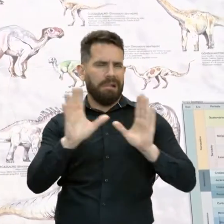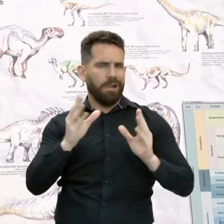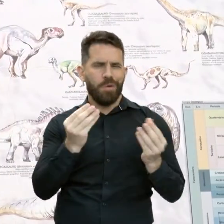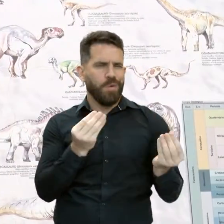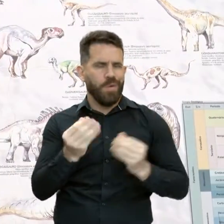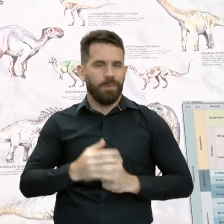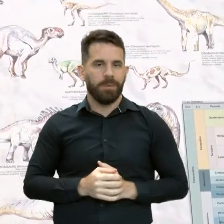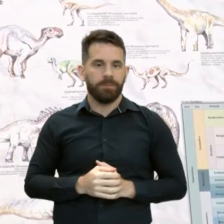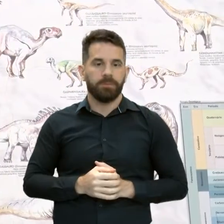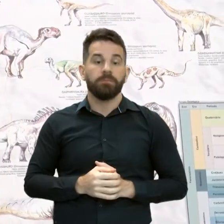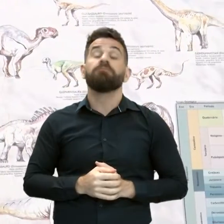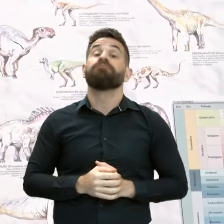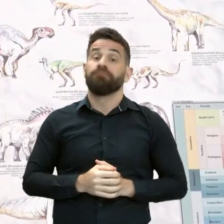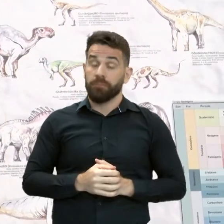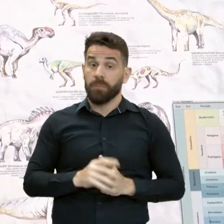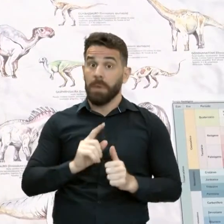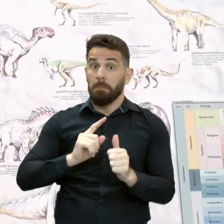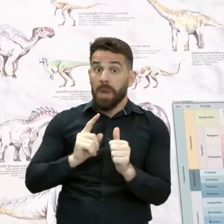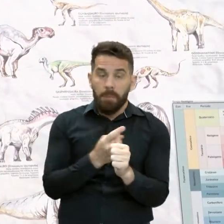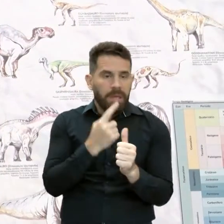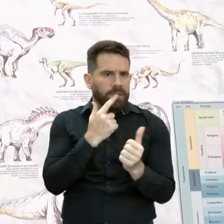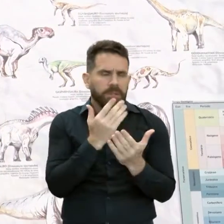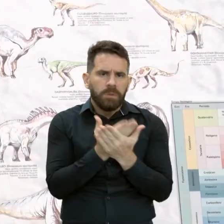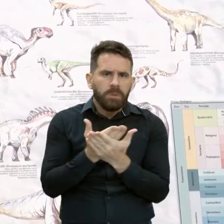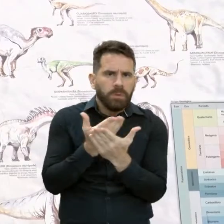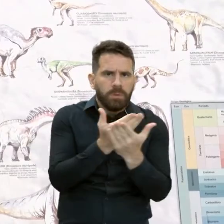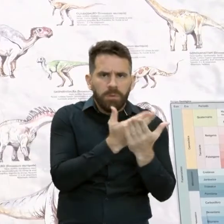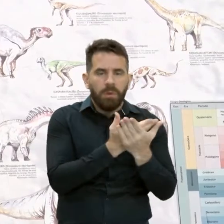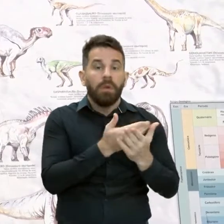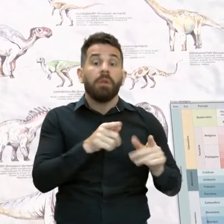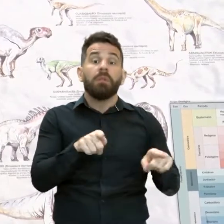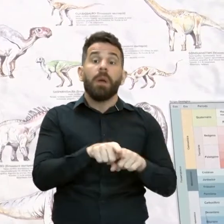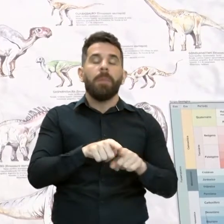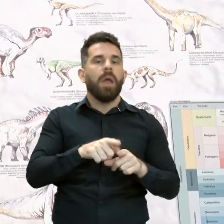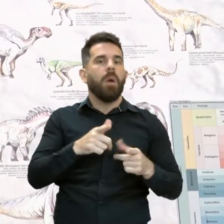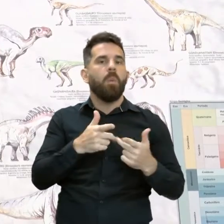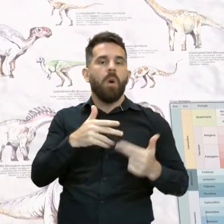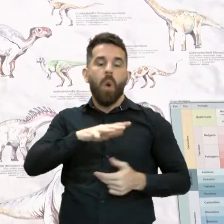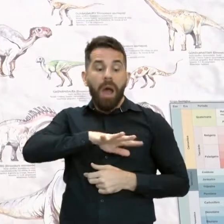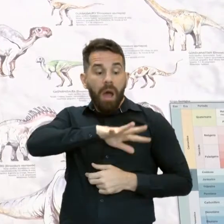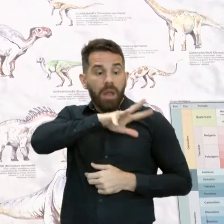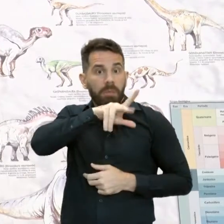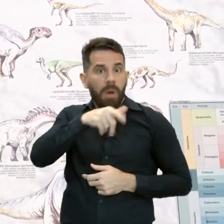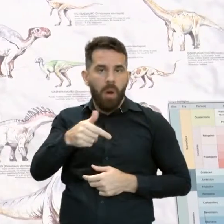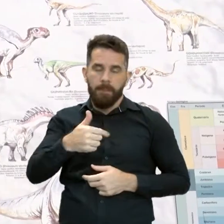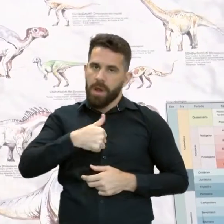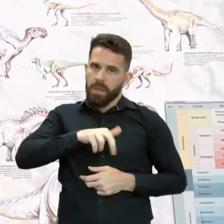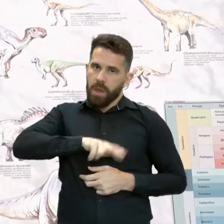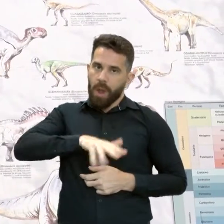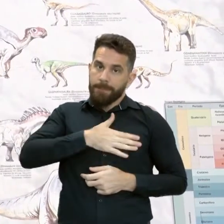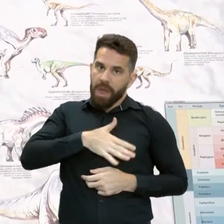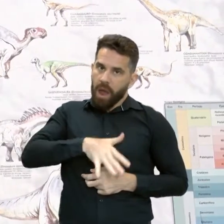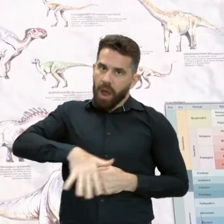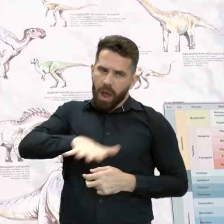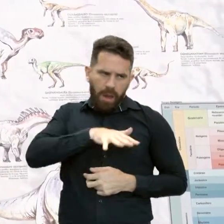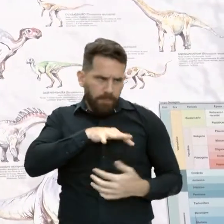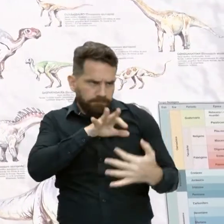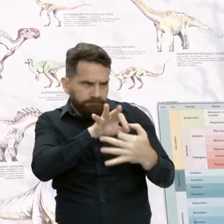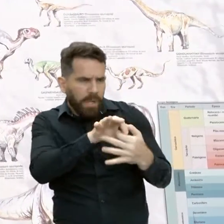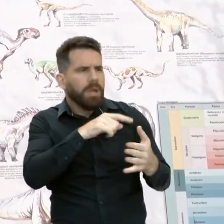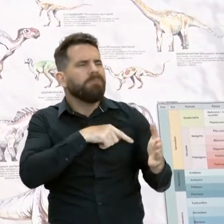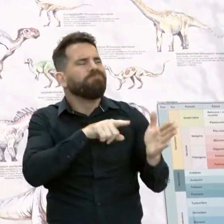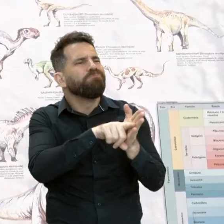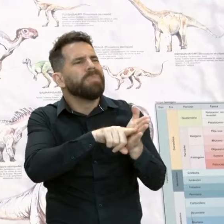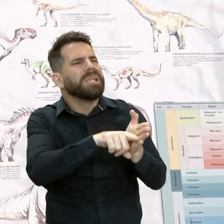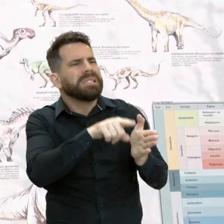gente estuda, entra em contato, se for com um animal que não é da minha área, entra em contato com o pesquisador para a gente saber